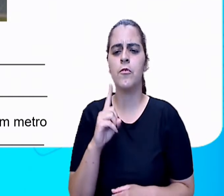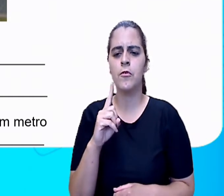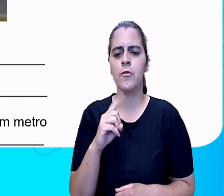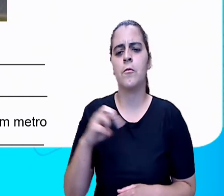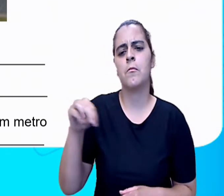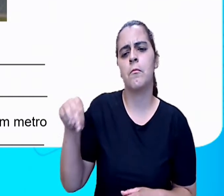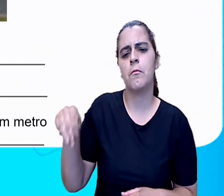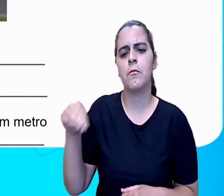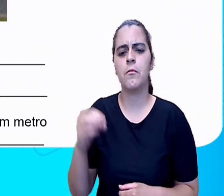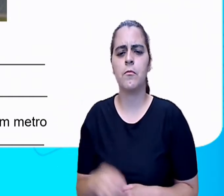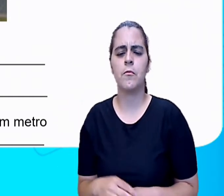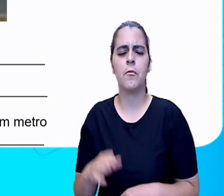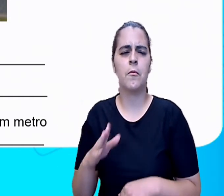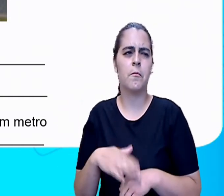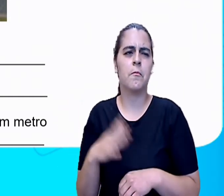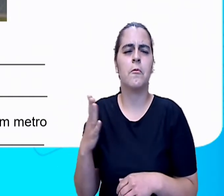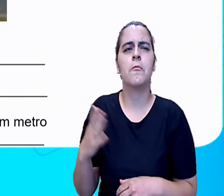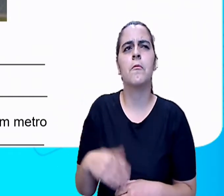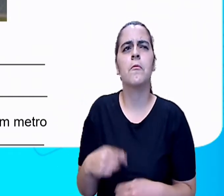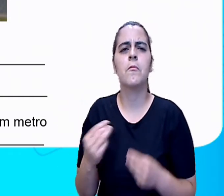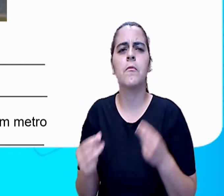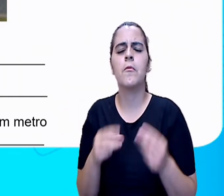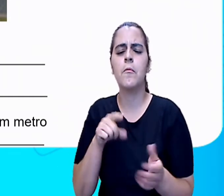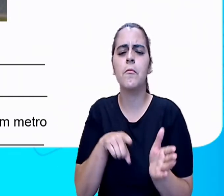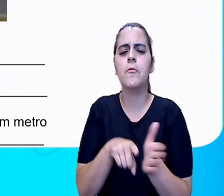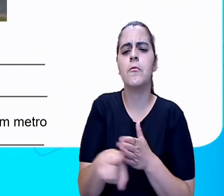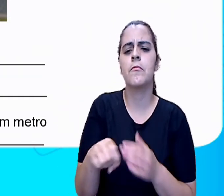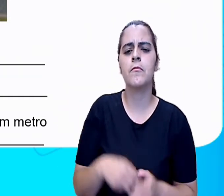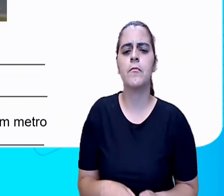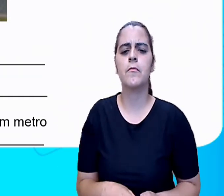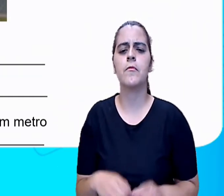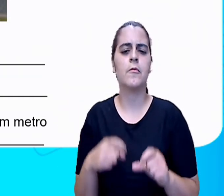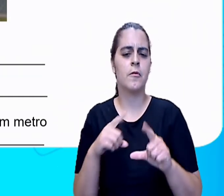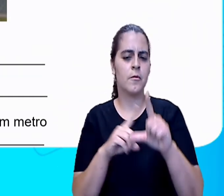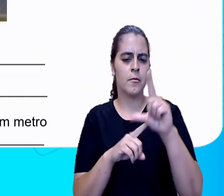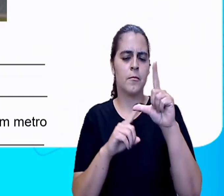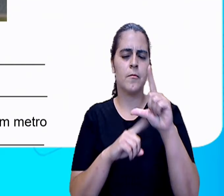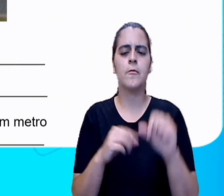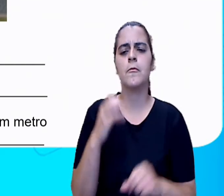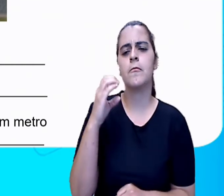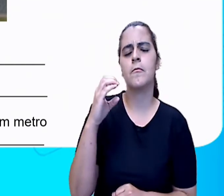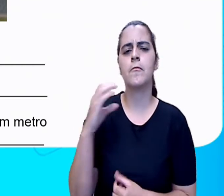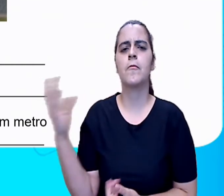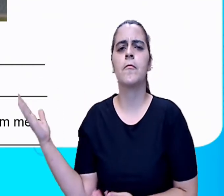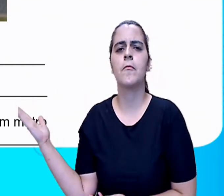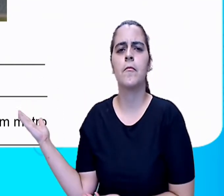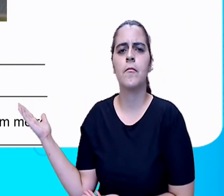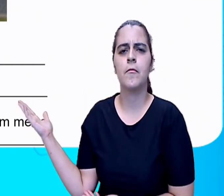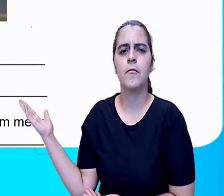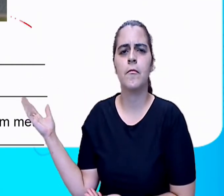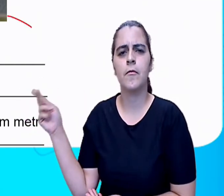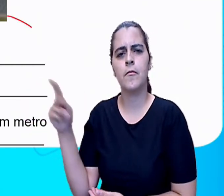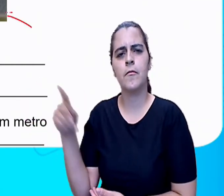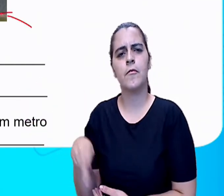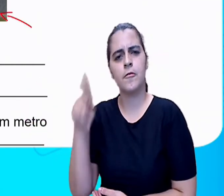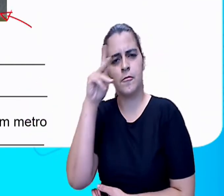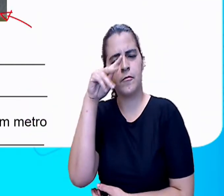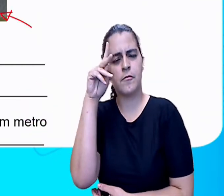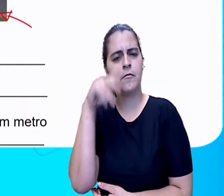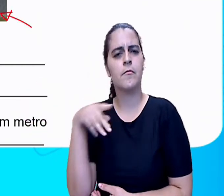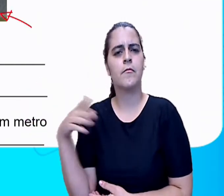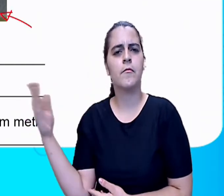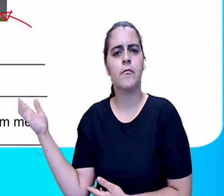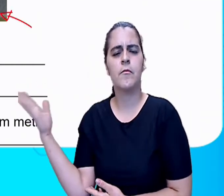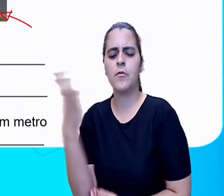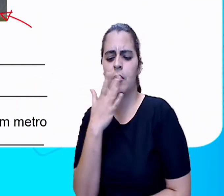1 metro ou mais de 1 metro? É a pergunta número C. E eu vou lembrar vocês que a criança é essa aqui,